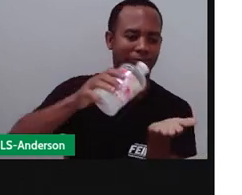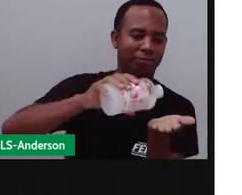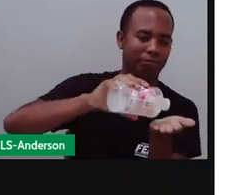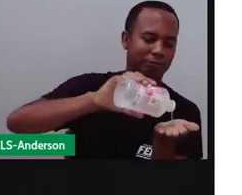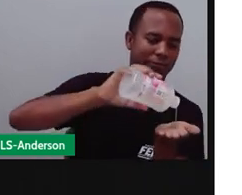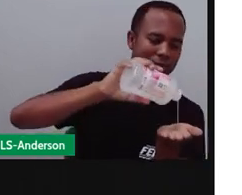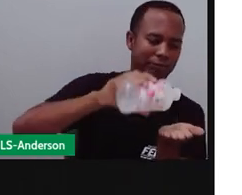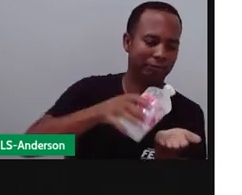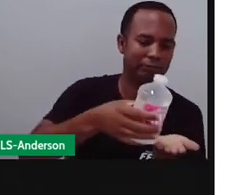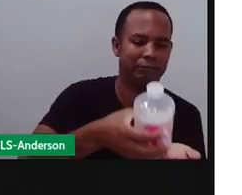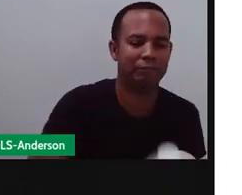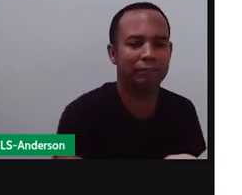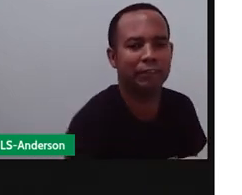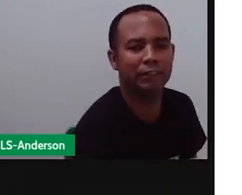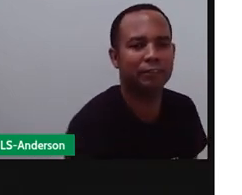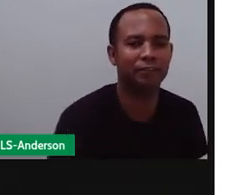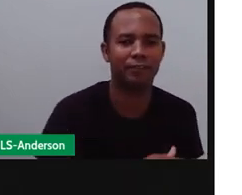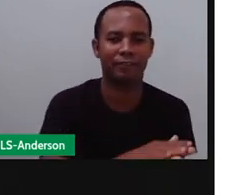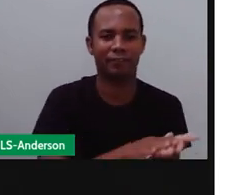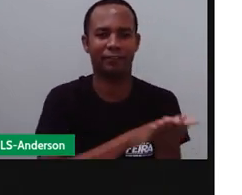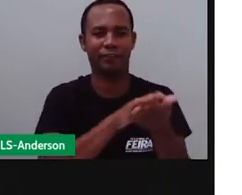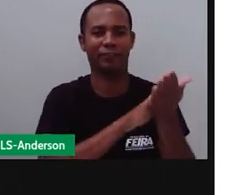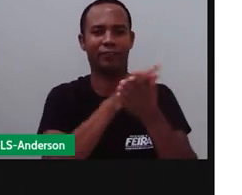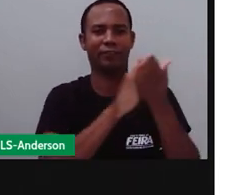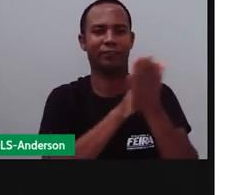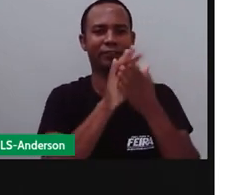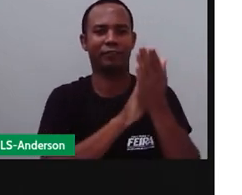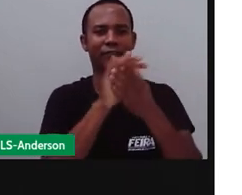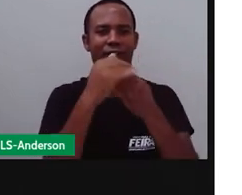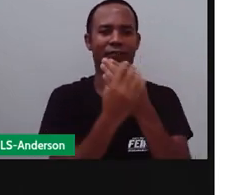lava outra. Lavem as mãos, usem álcool em